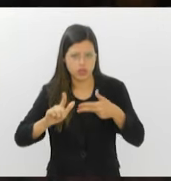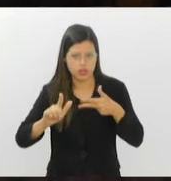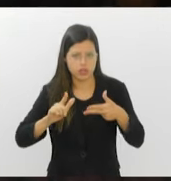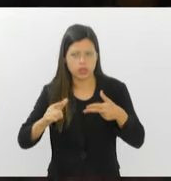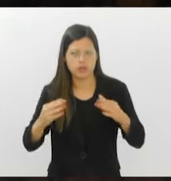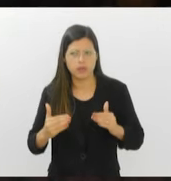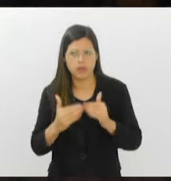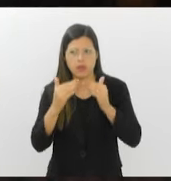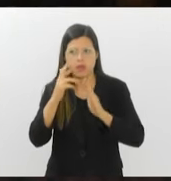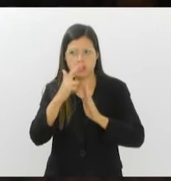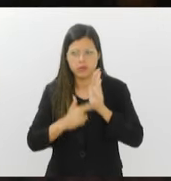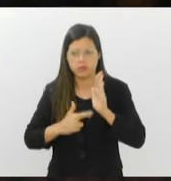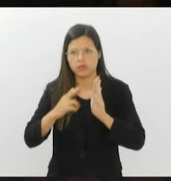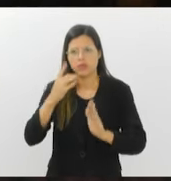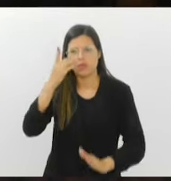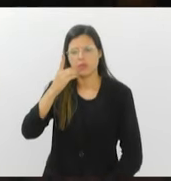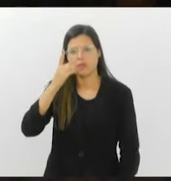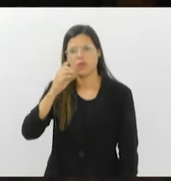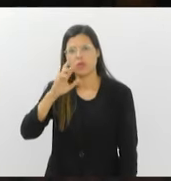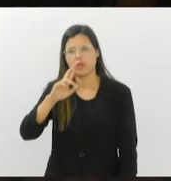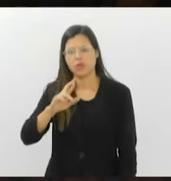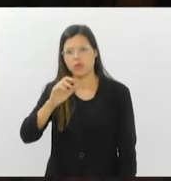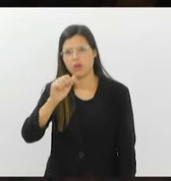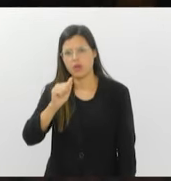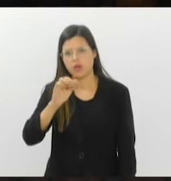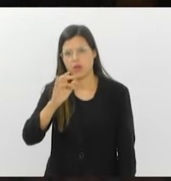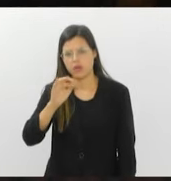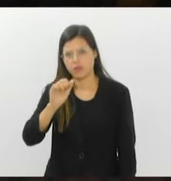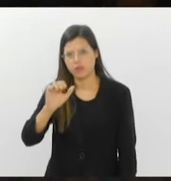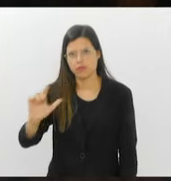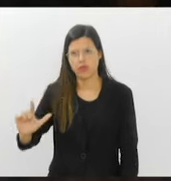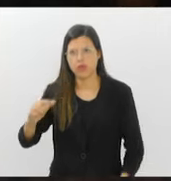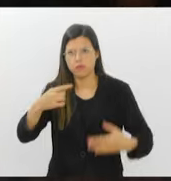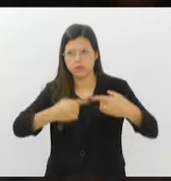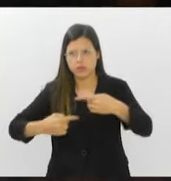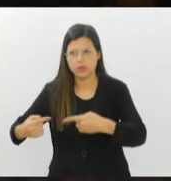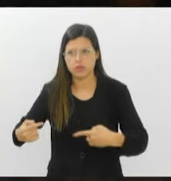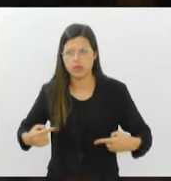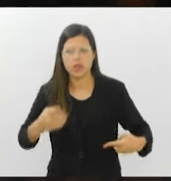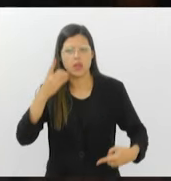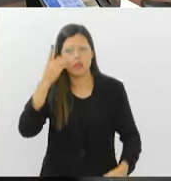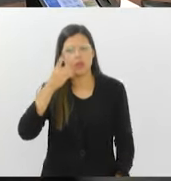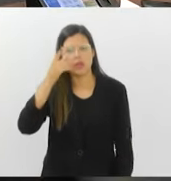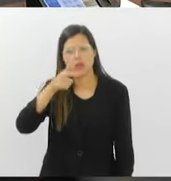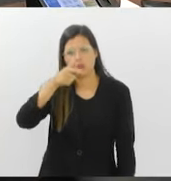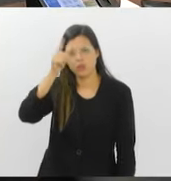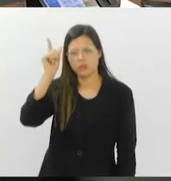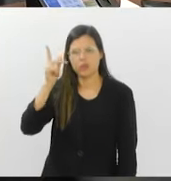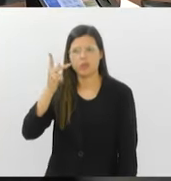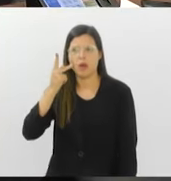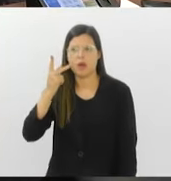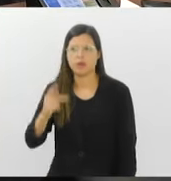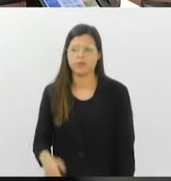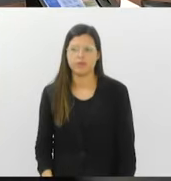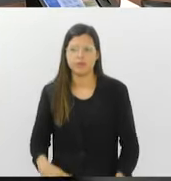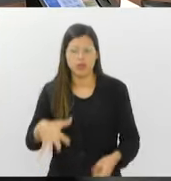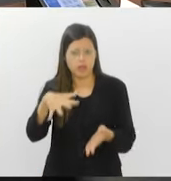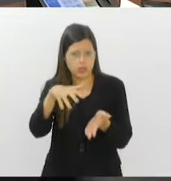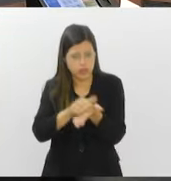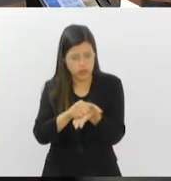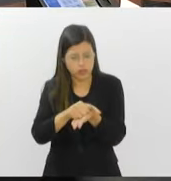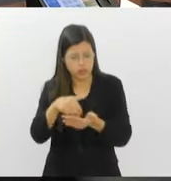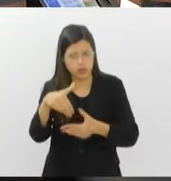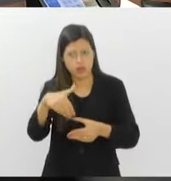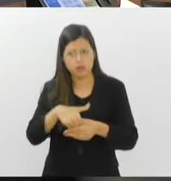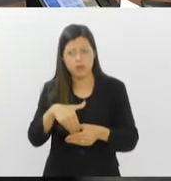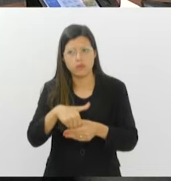do deputado Rafael do Gordo. Em discussão, deputado Luiz Paulo. Para registrar aqui o meu voto